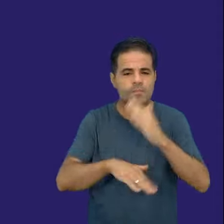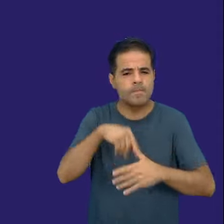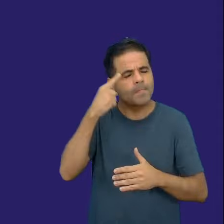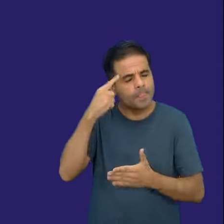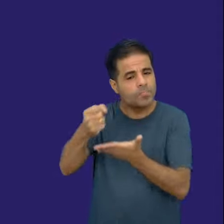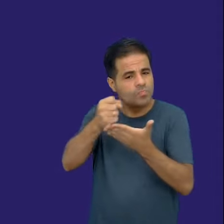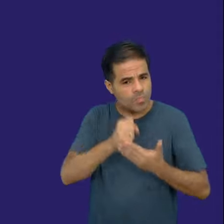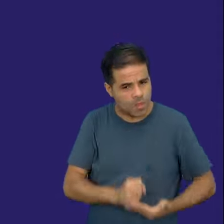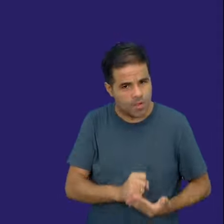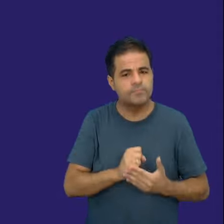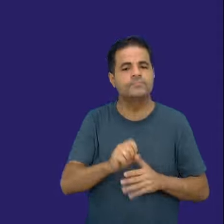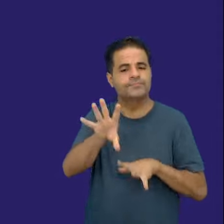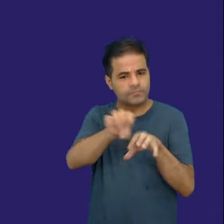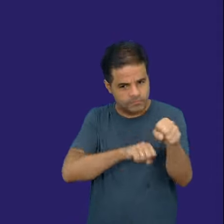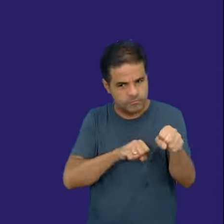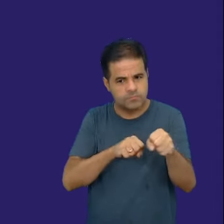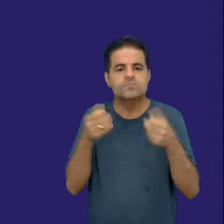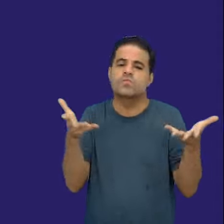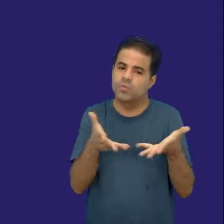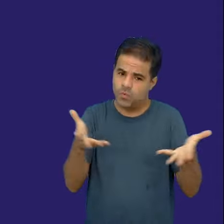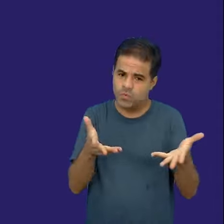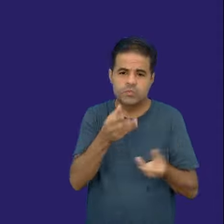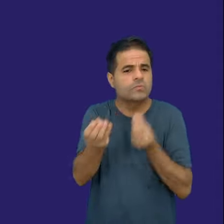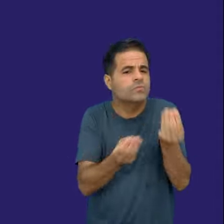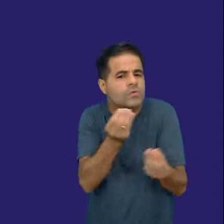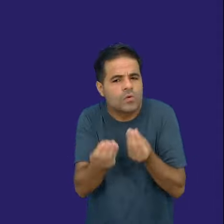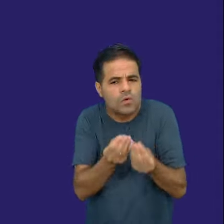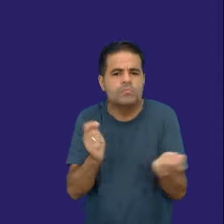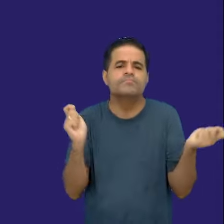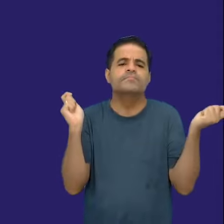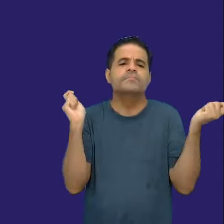trouxe para a formação de hoje e como podemos